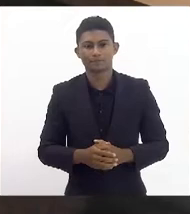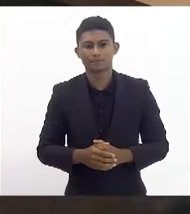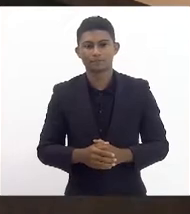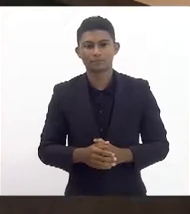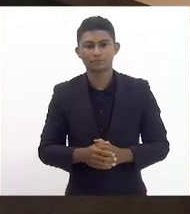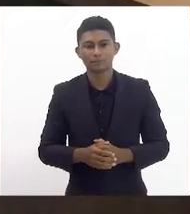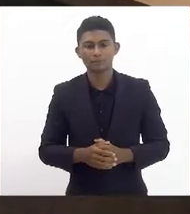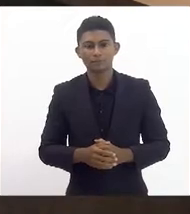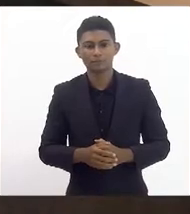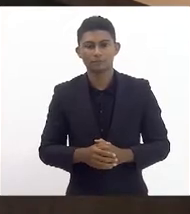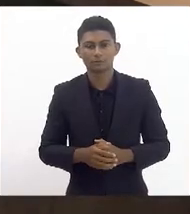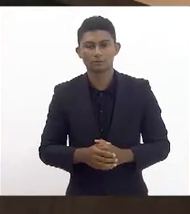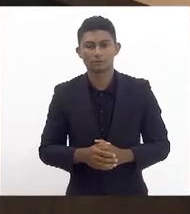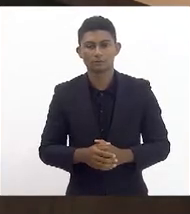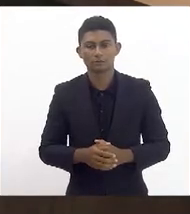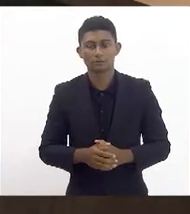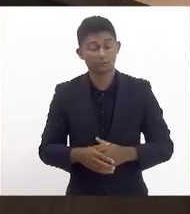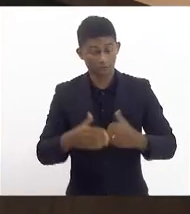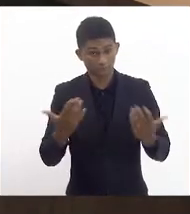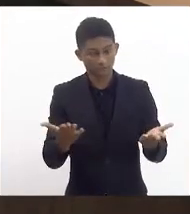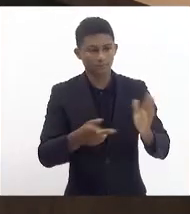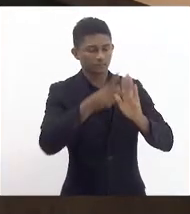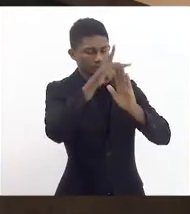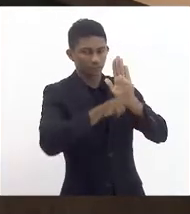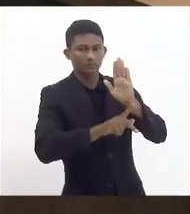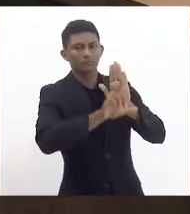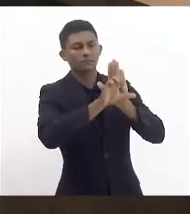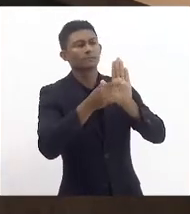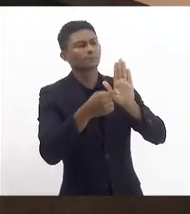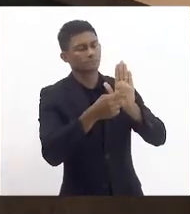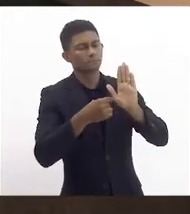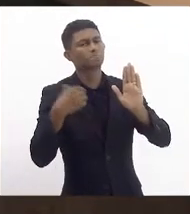O projeto tem bastante